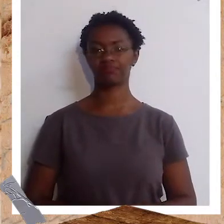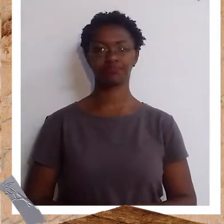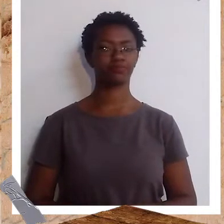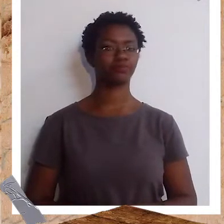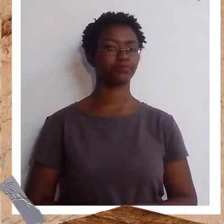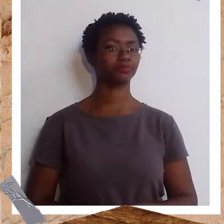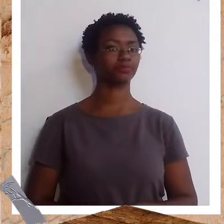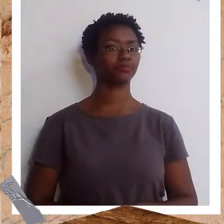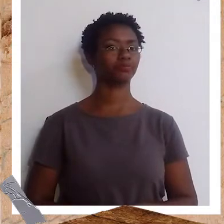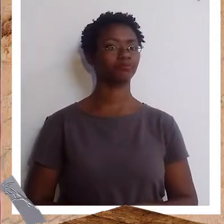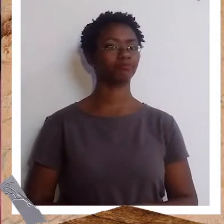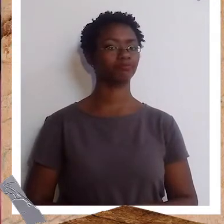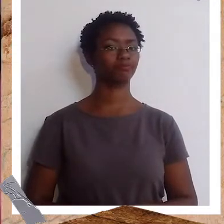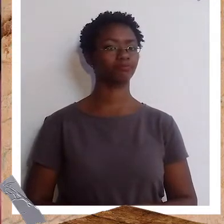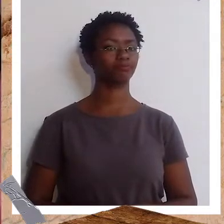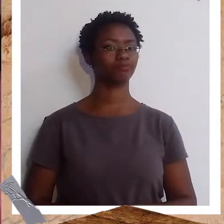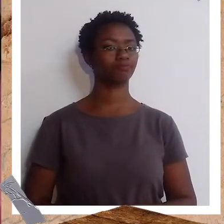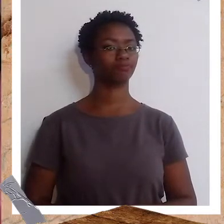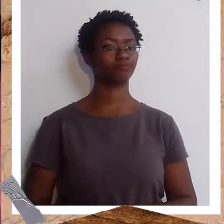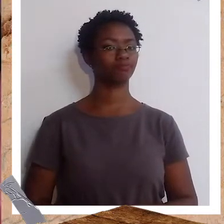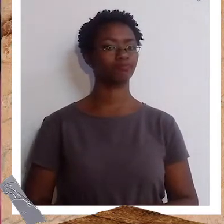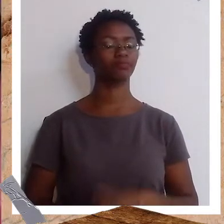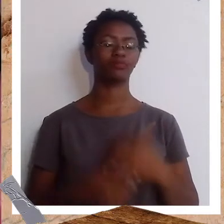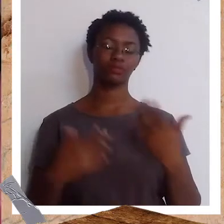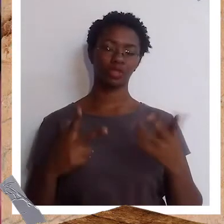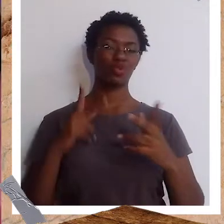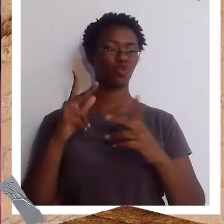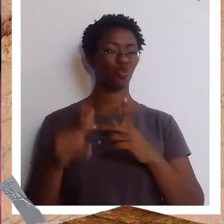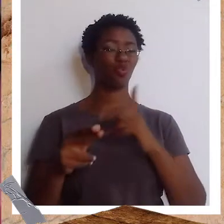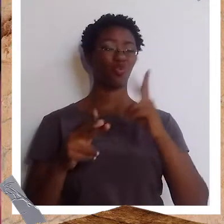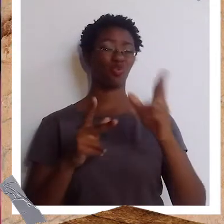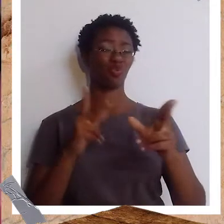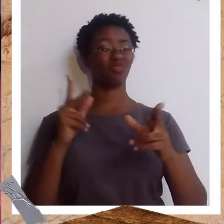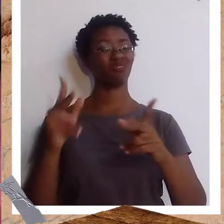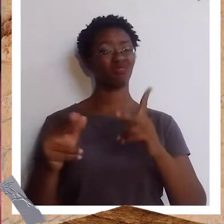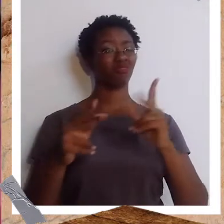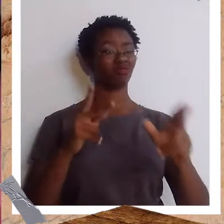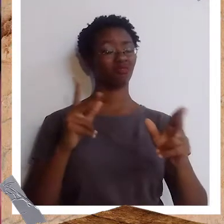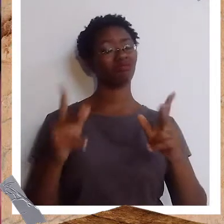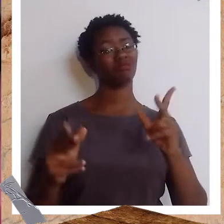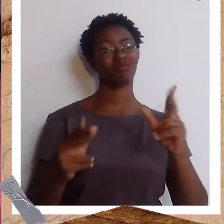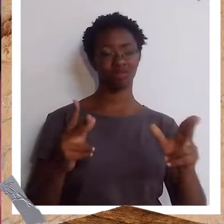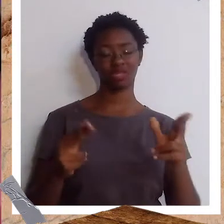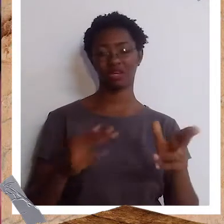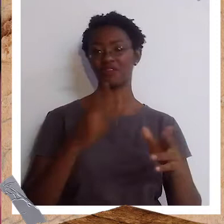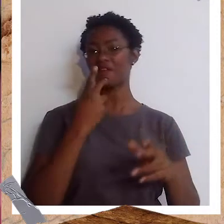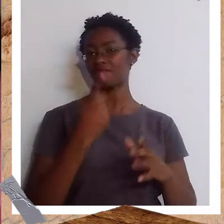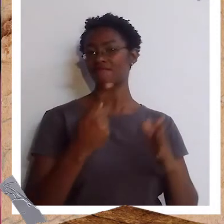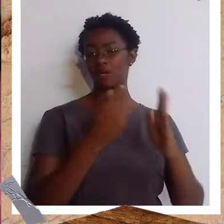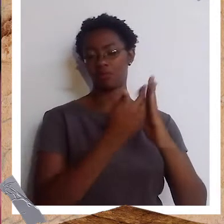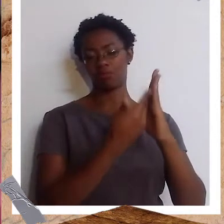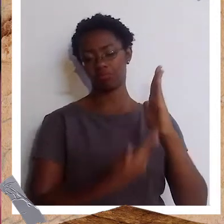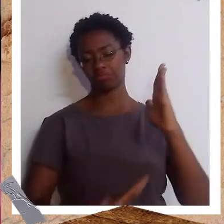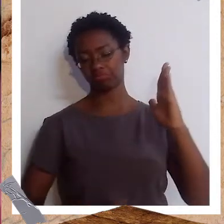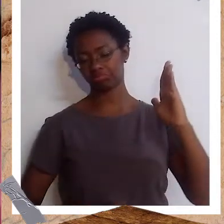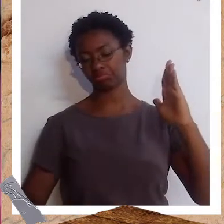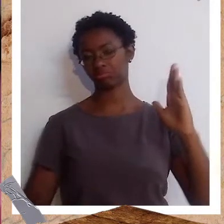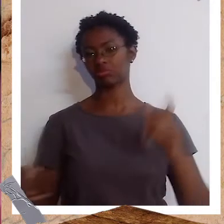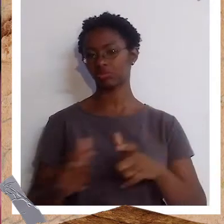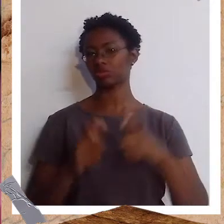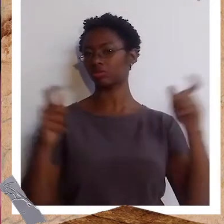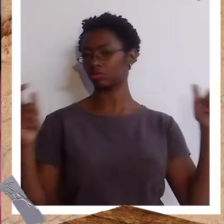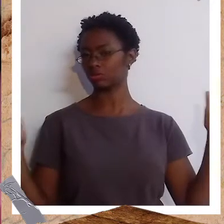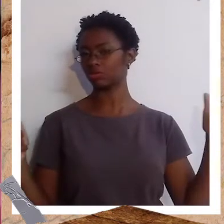O Audálio tirou partes consideráveis do livro, né? A gente já mencionou assim, a extensão da obra, uma obra grande, para ter